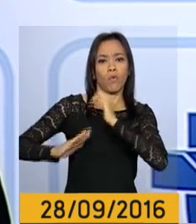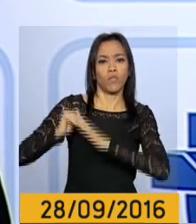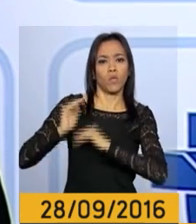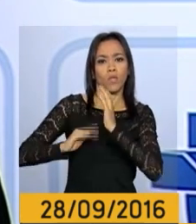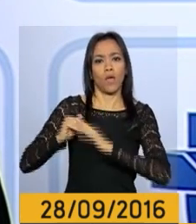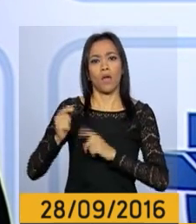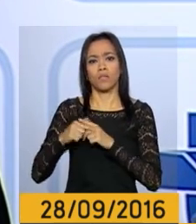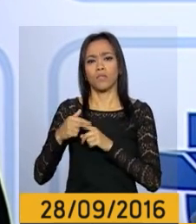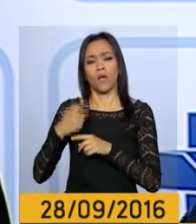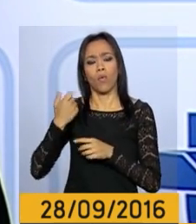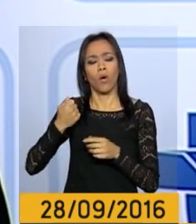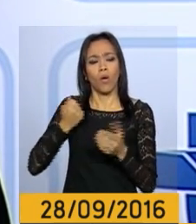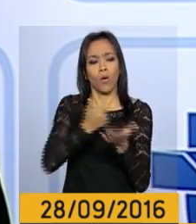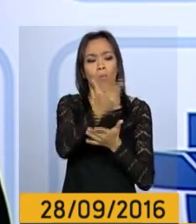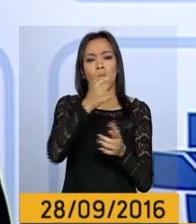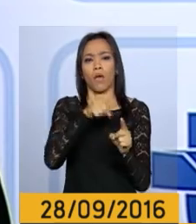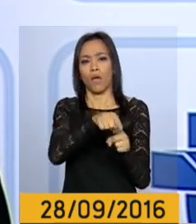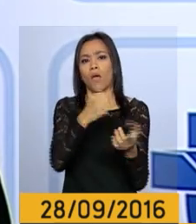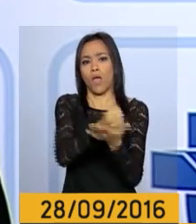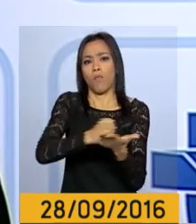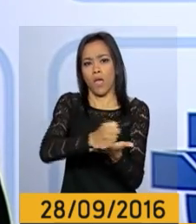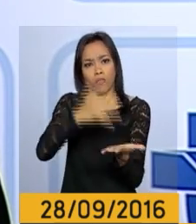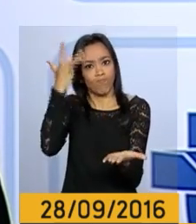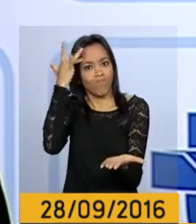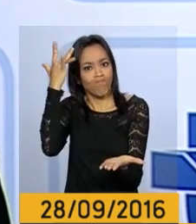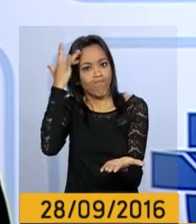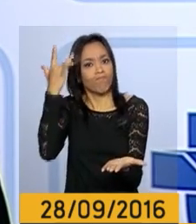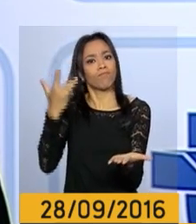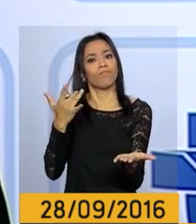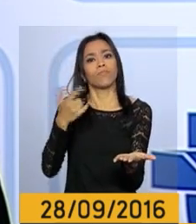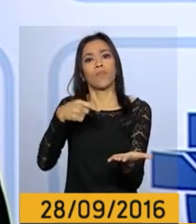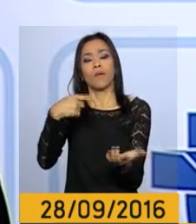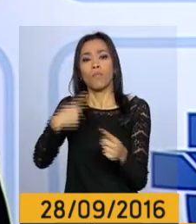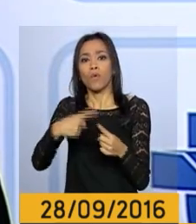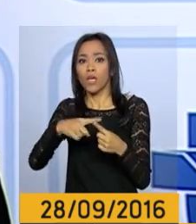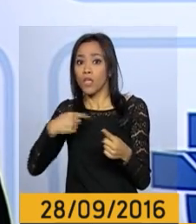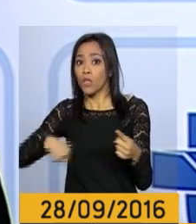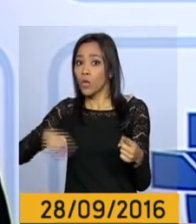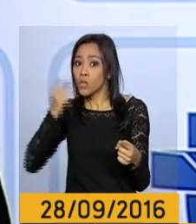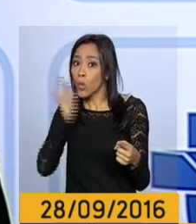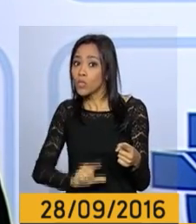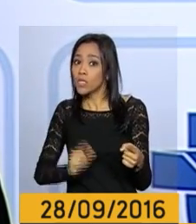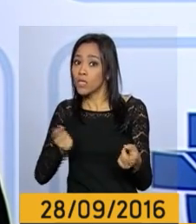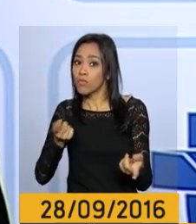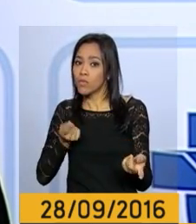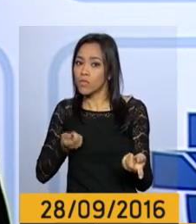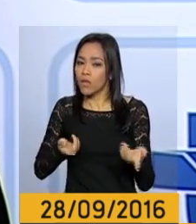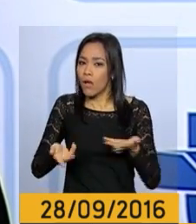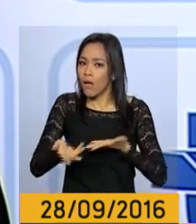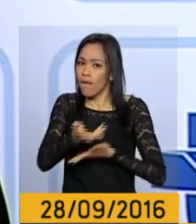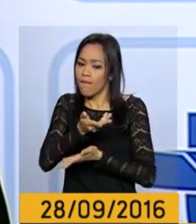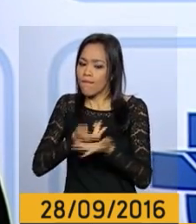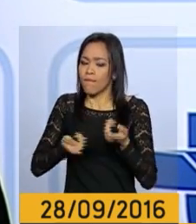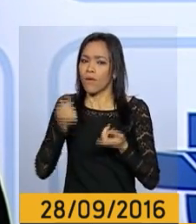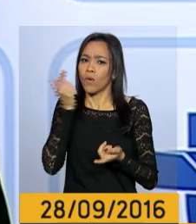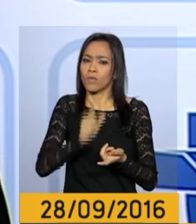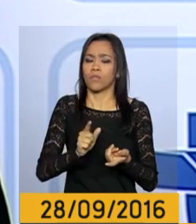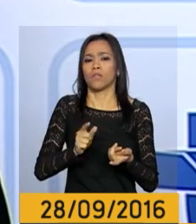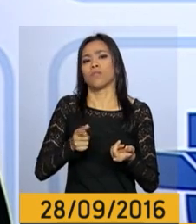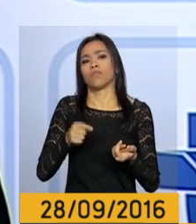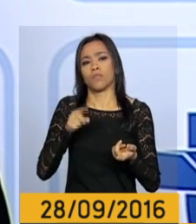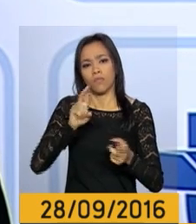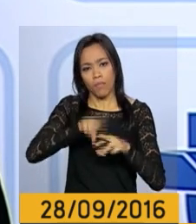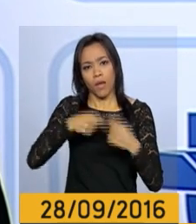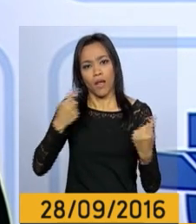medicamento de ponto mais moderno porque porque conseguimos usar isso tento do orçamento disponível para o combate do hiv